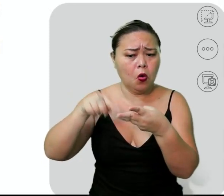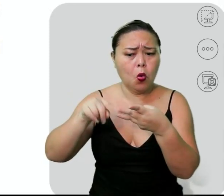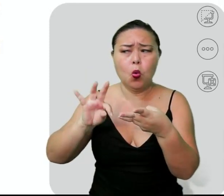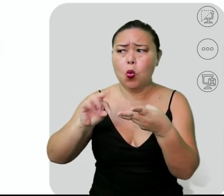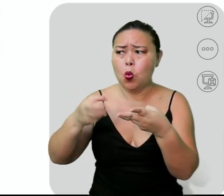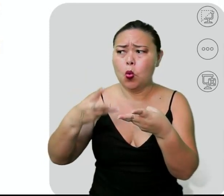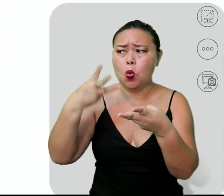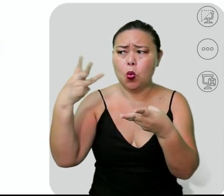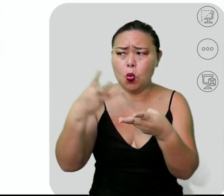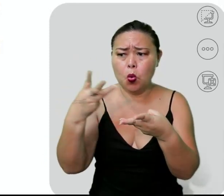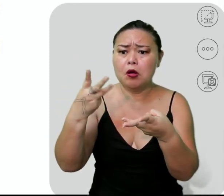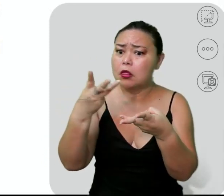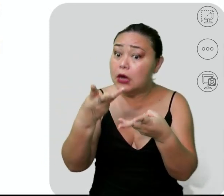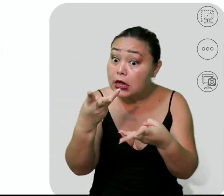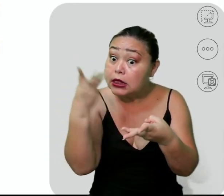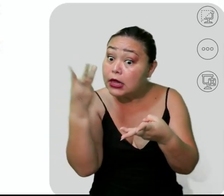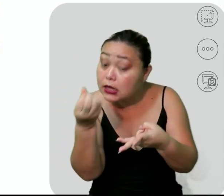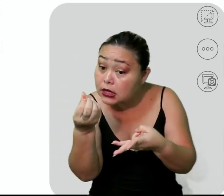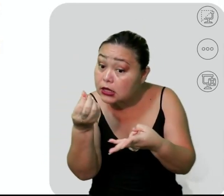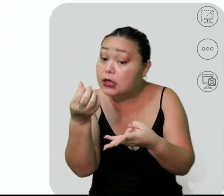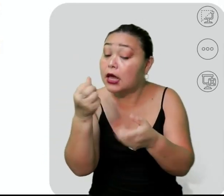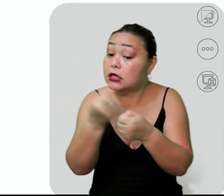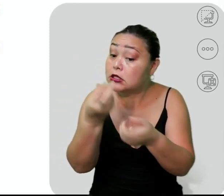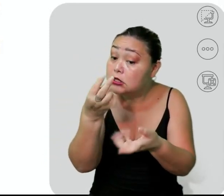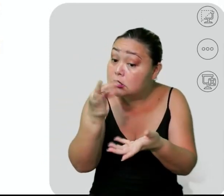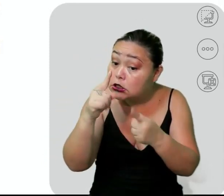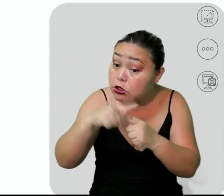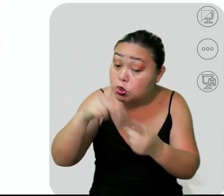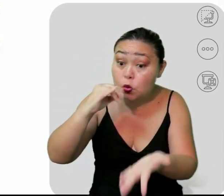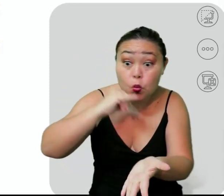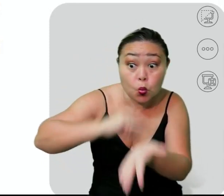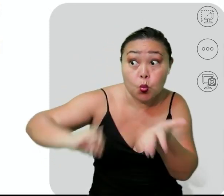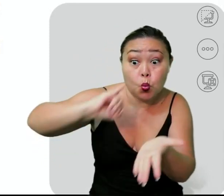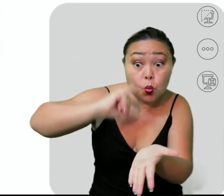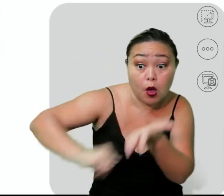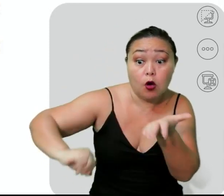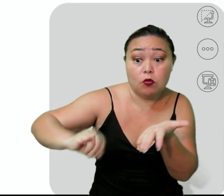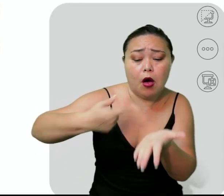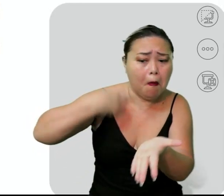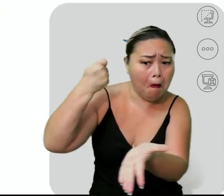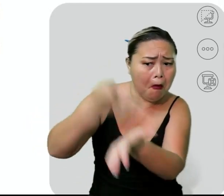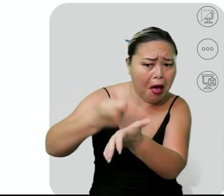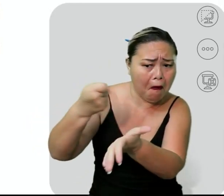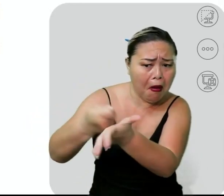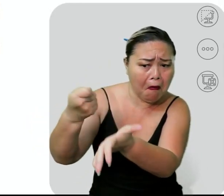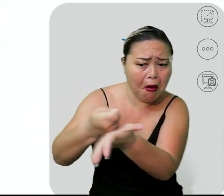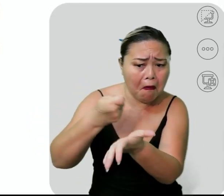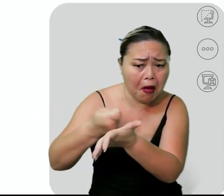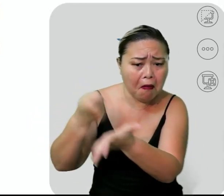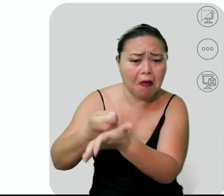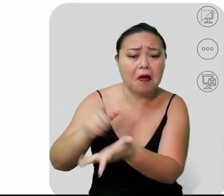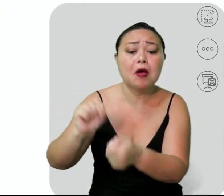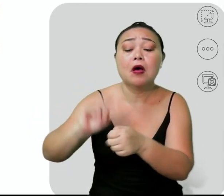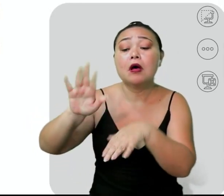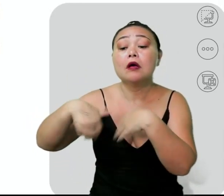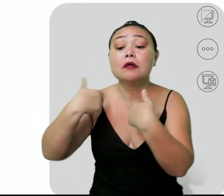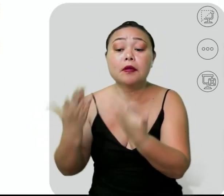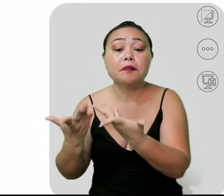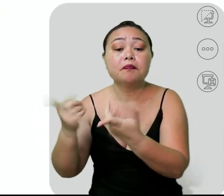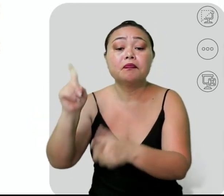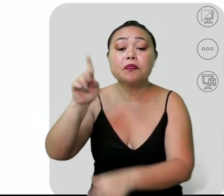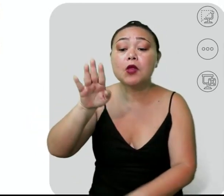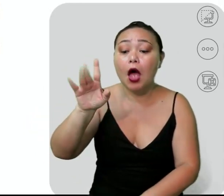pagamos 36 tipos de impostos. 36. Tá bom? Em troca, os